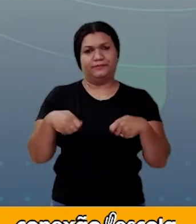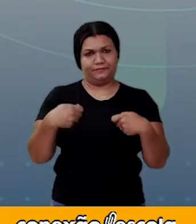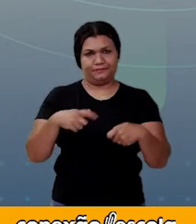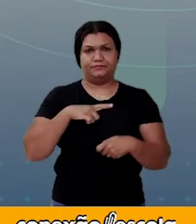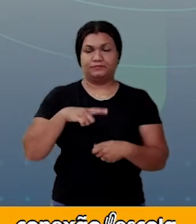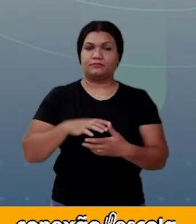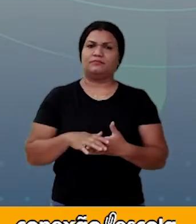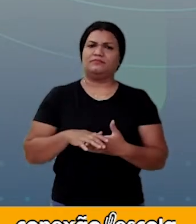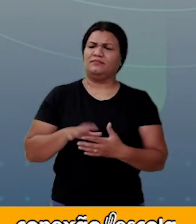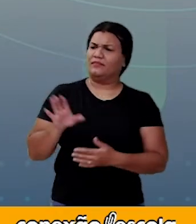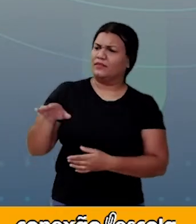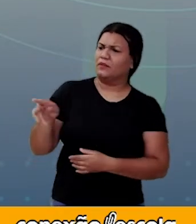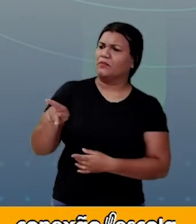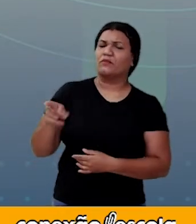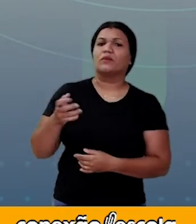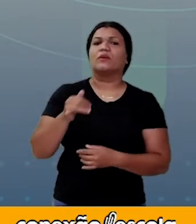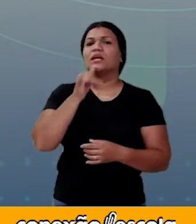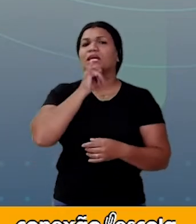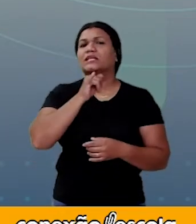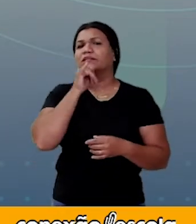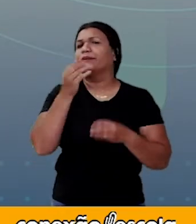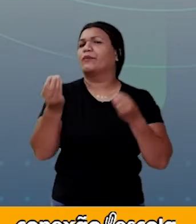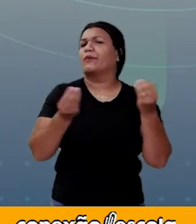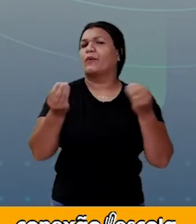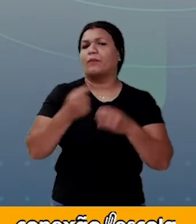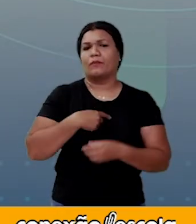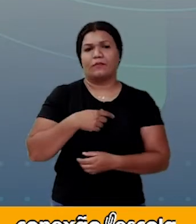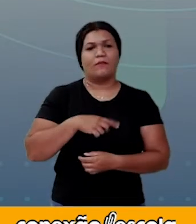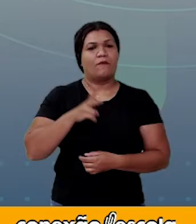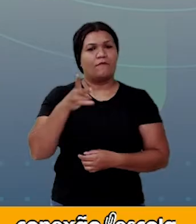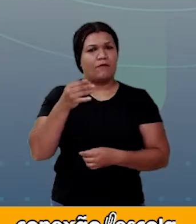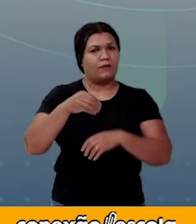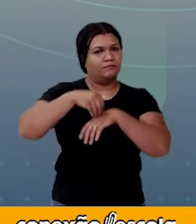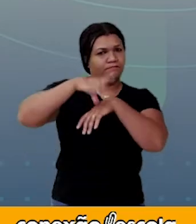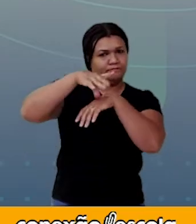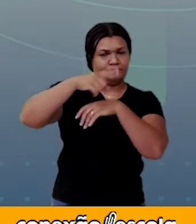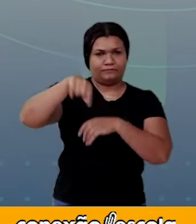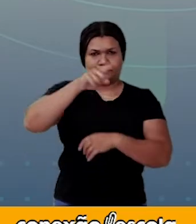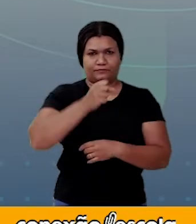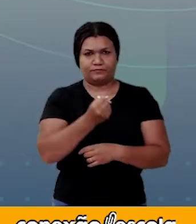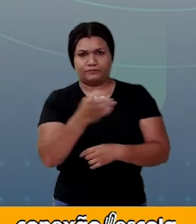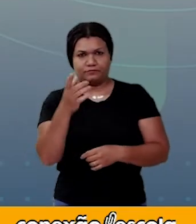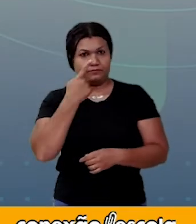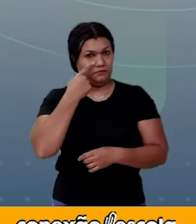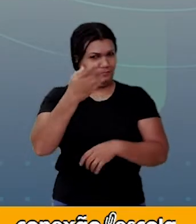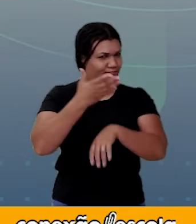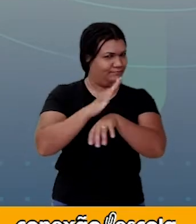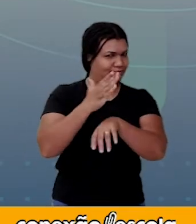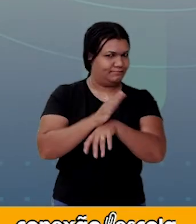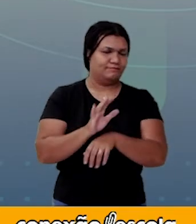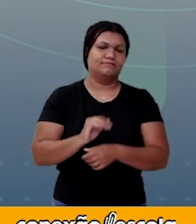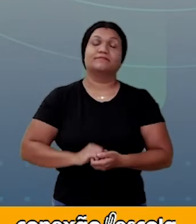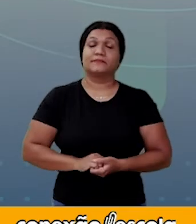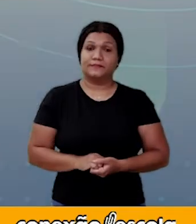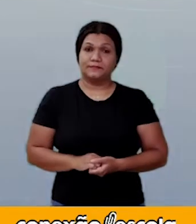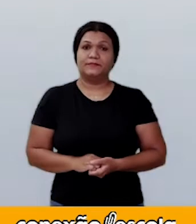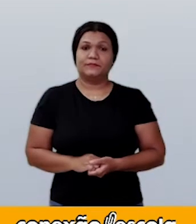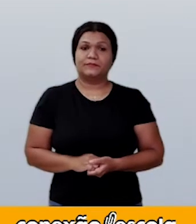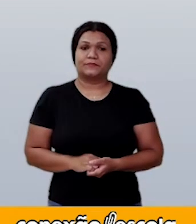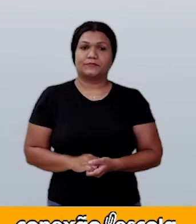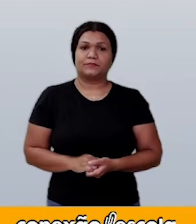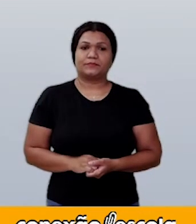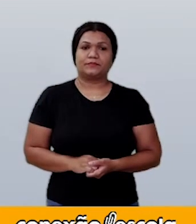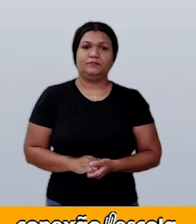isso. Professor, quero exemplos de conectivos. Segura aí, já já nós vamos ver alguns na prática, ok? Voltando